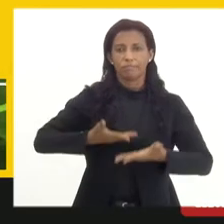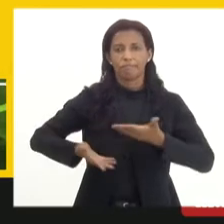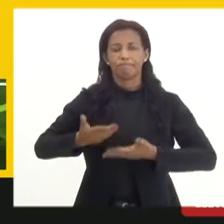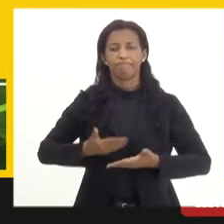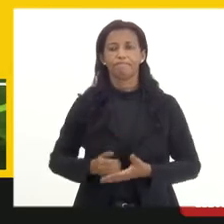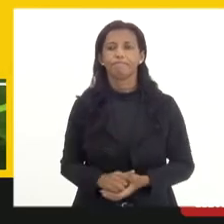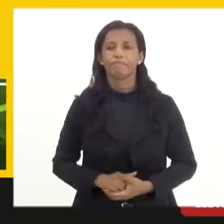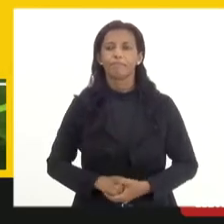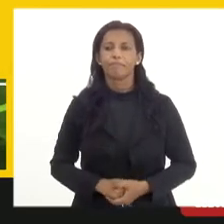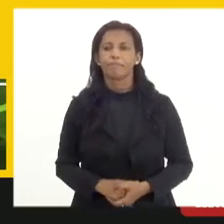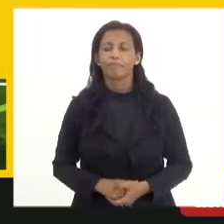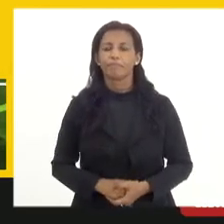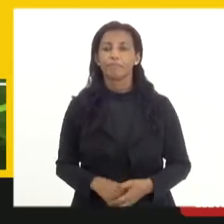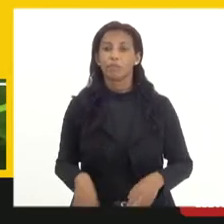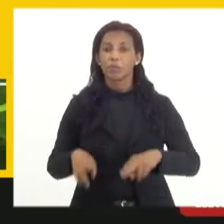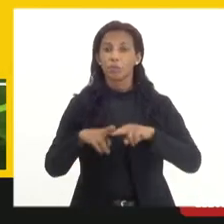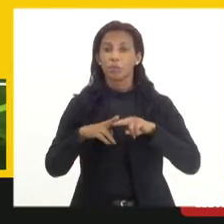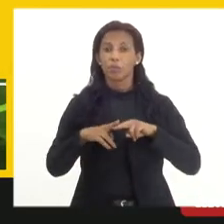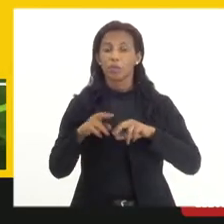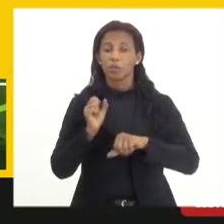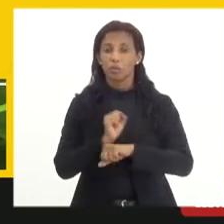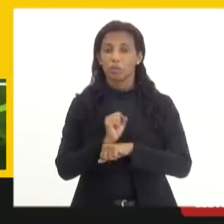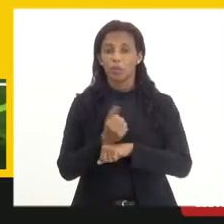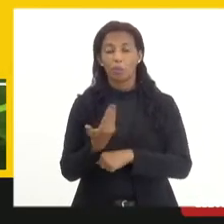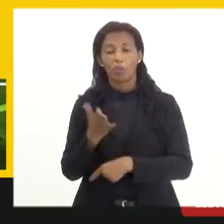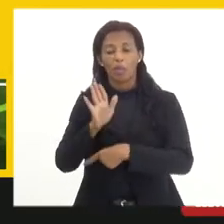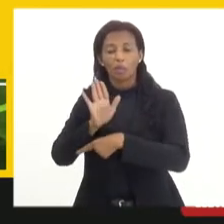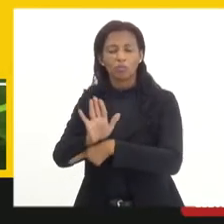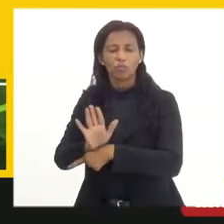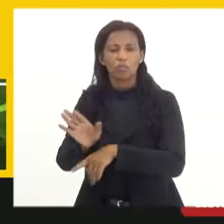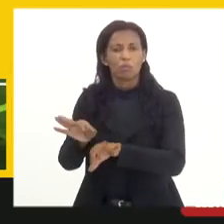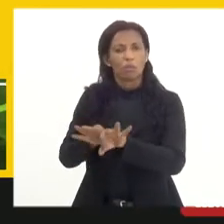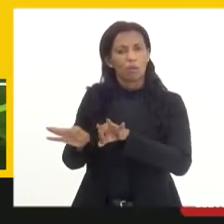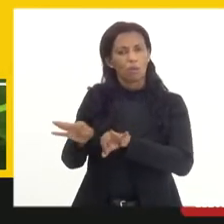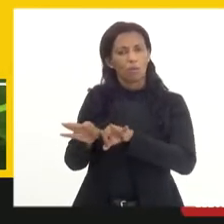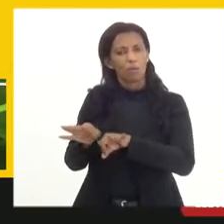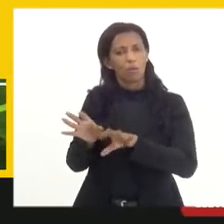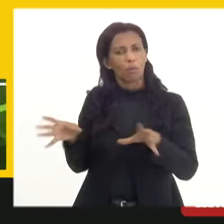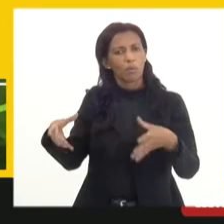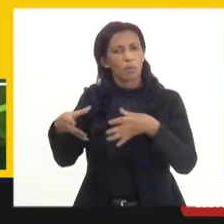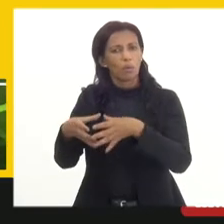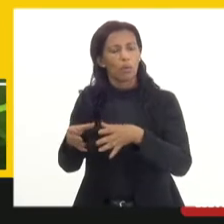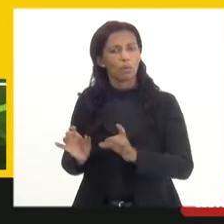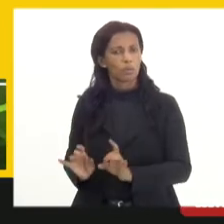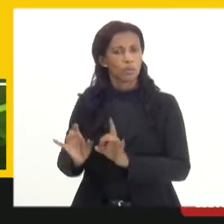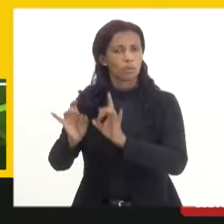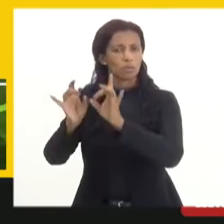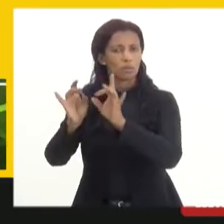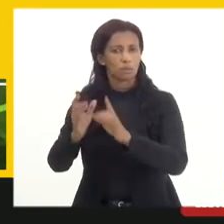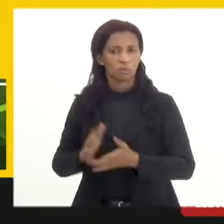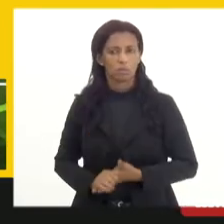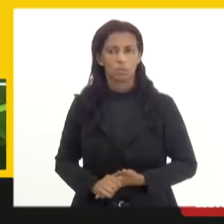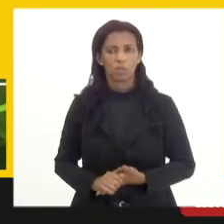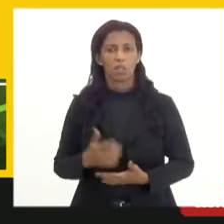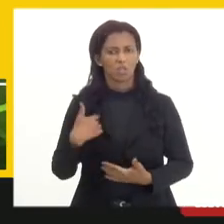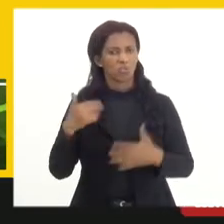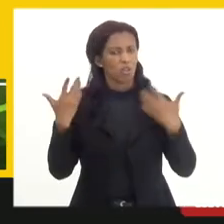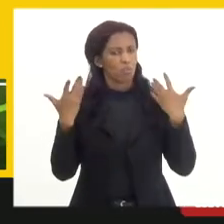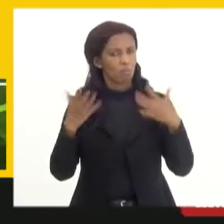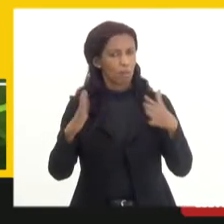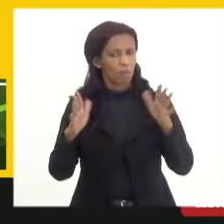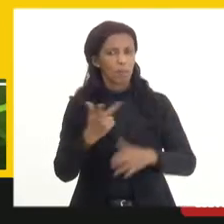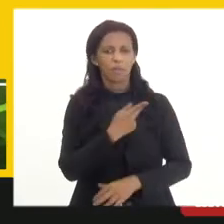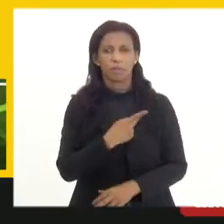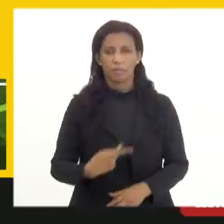transparência. Por isso, esperamos aqui poder contribuir da melhor forma possível com essa comissão especial. Já parabenizo aí a